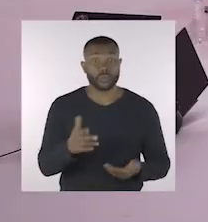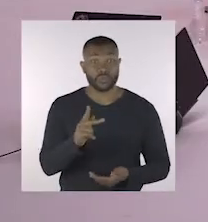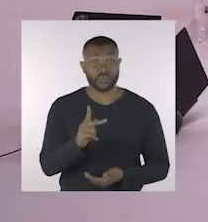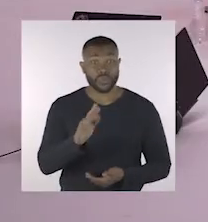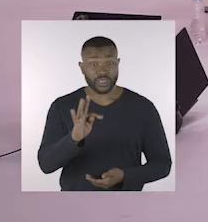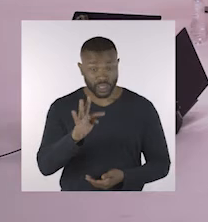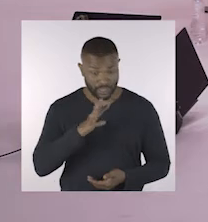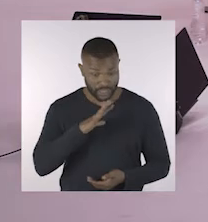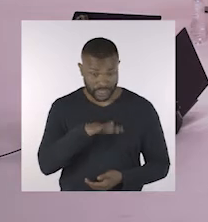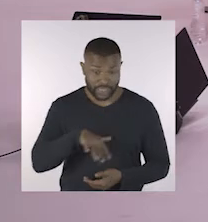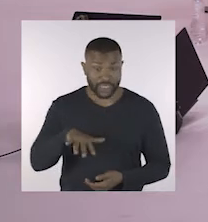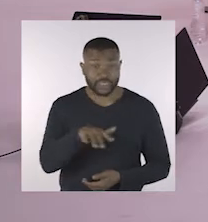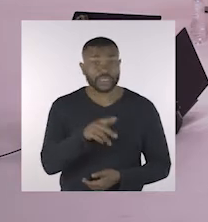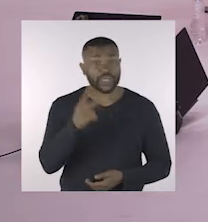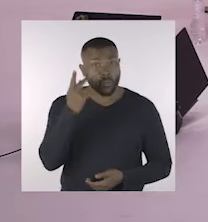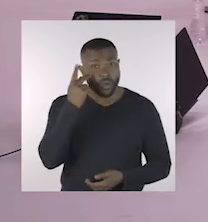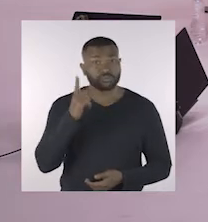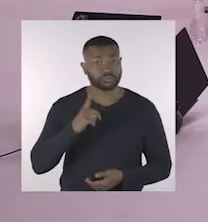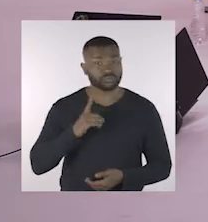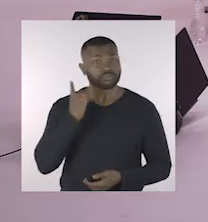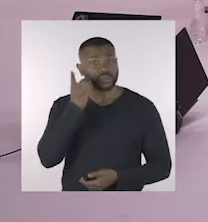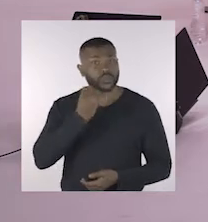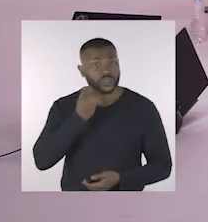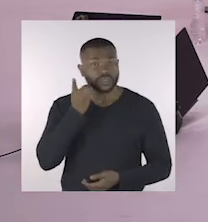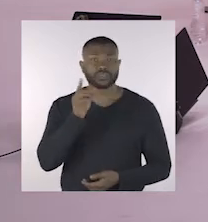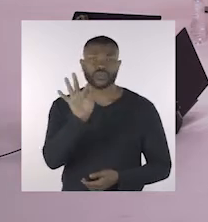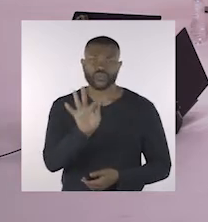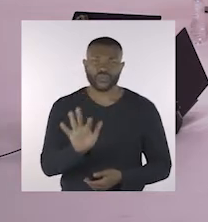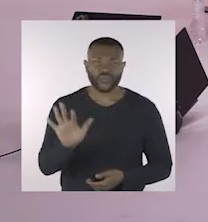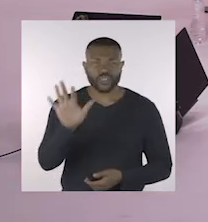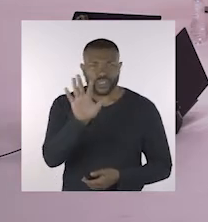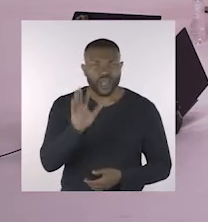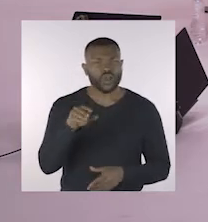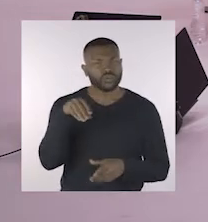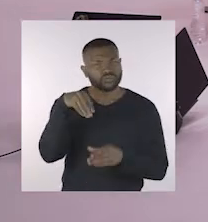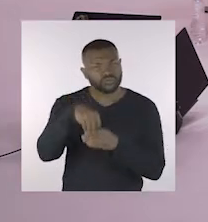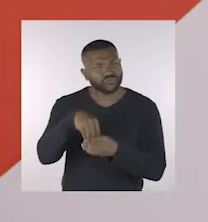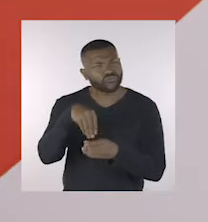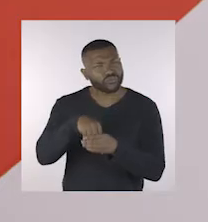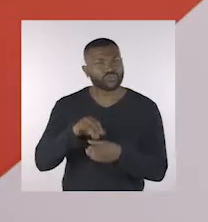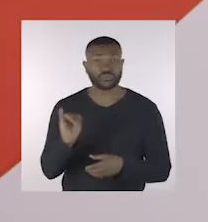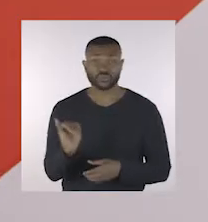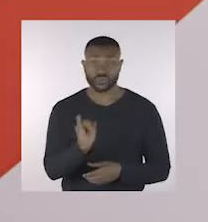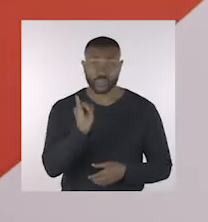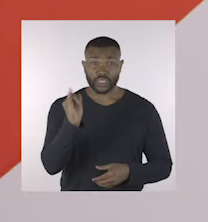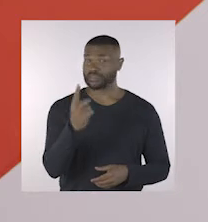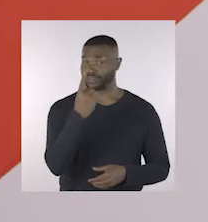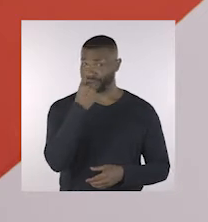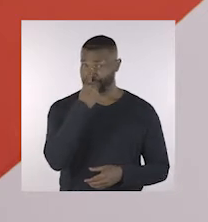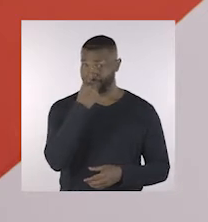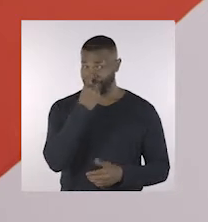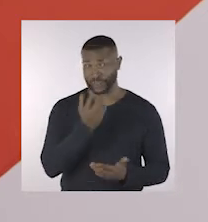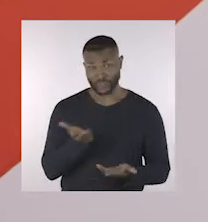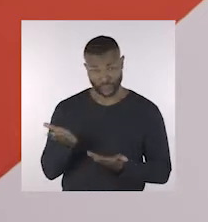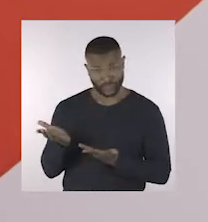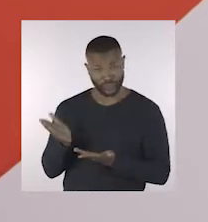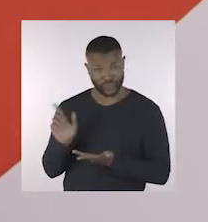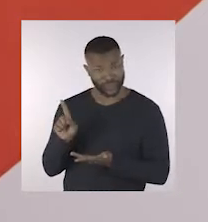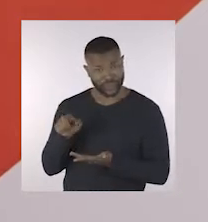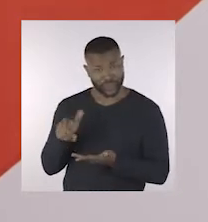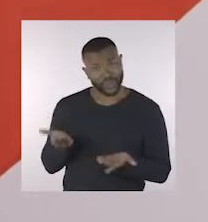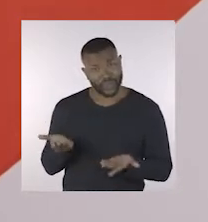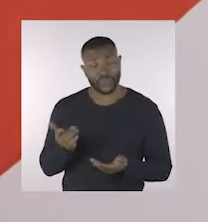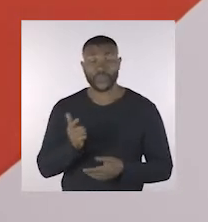o PT na cidade de São Paulo nós temos além de Deputados Federais que têm assim grandes votações aqui nessa de São Paulo jardins um deles